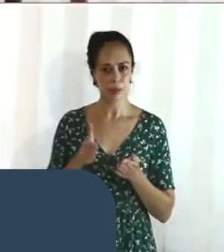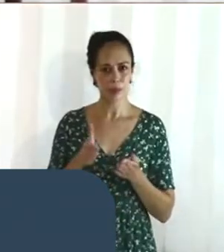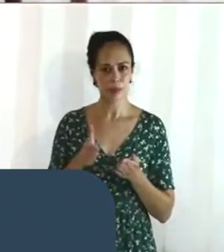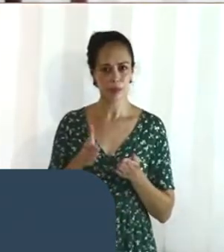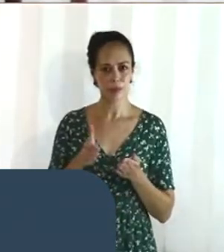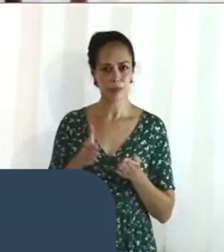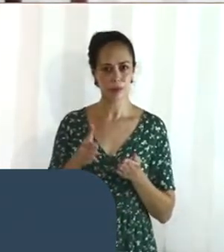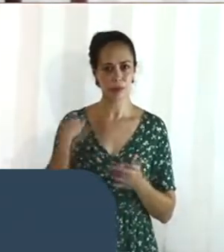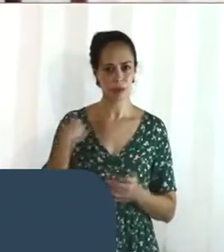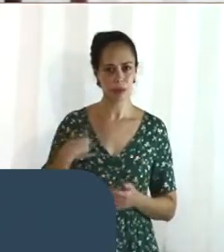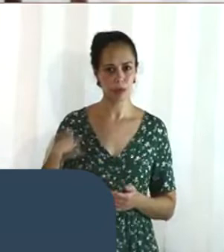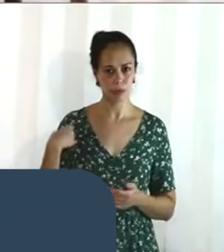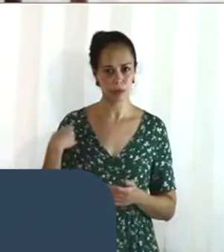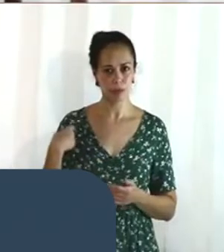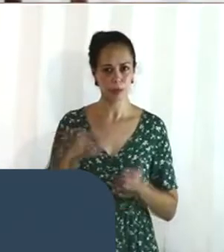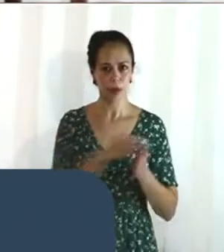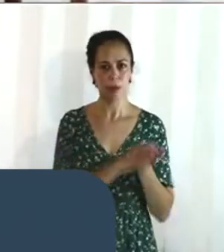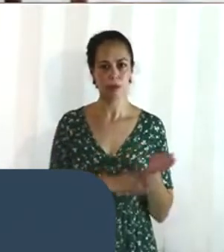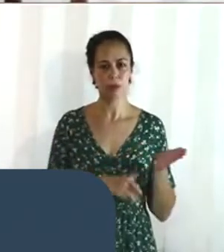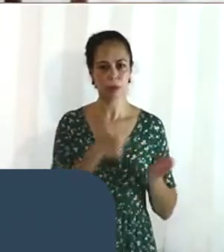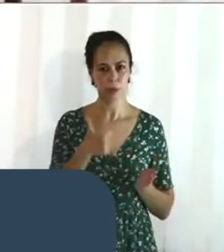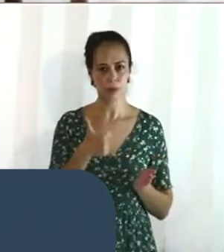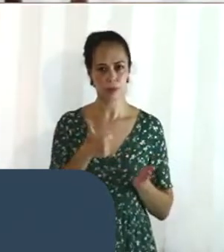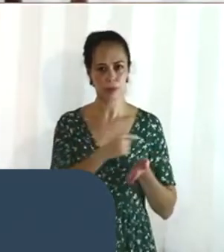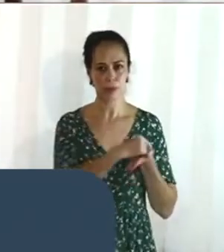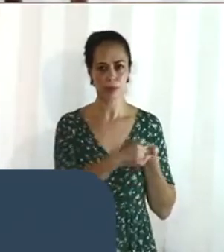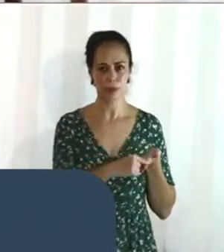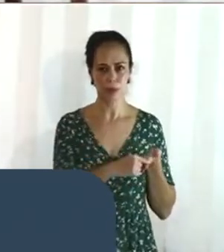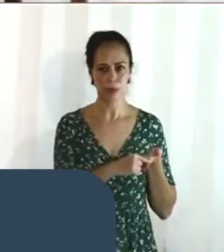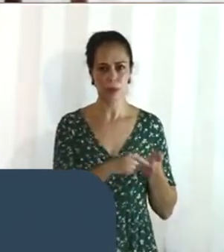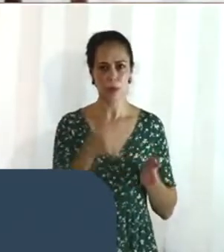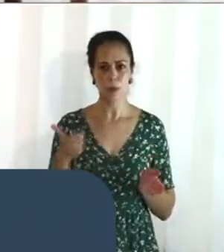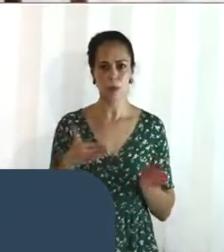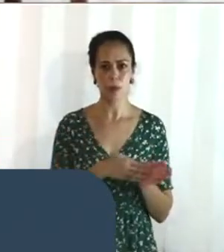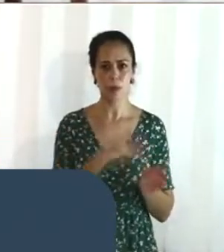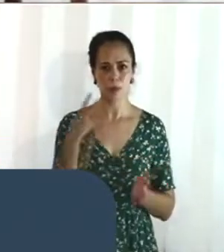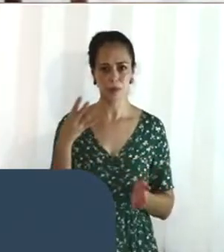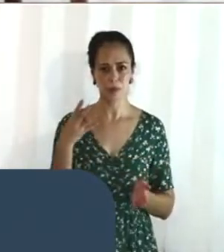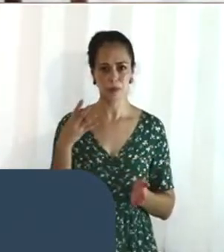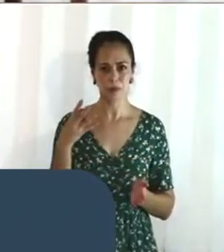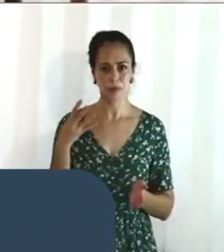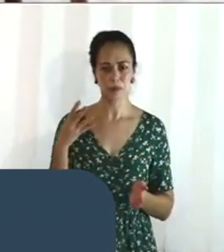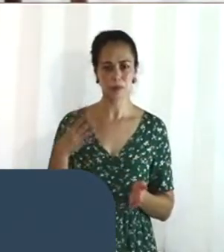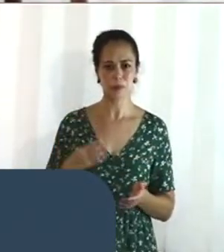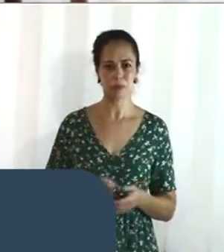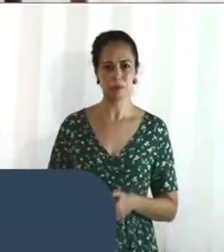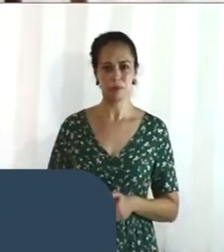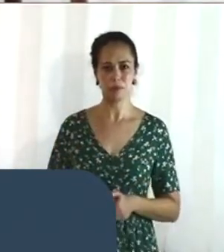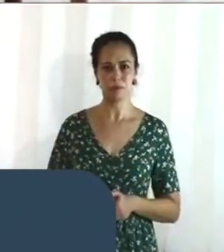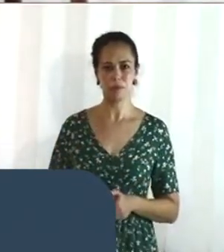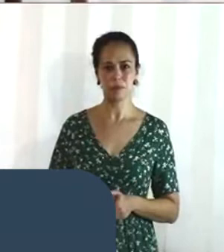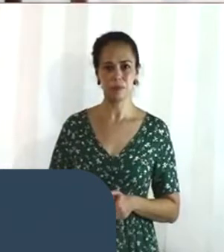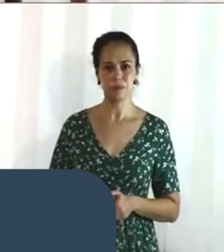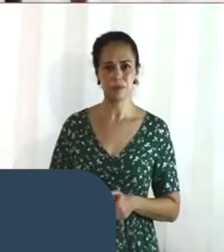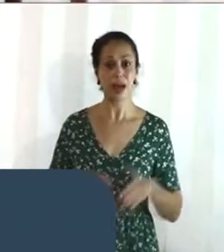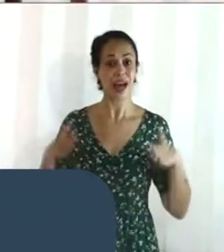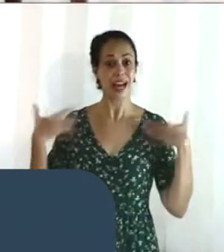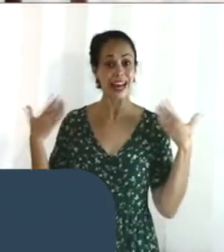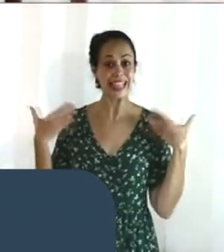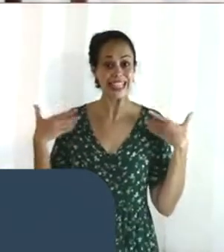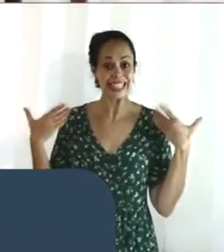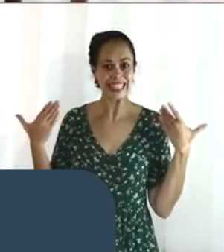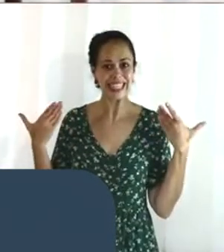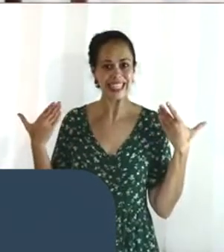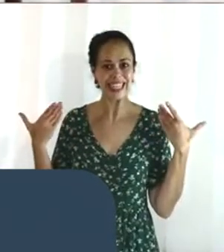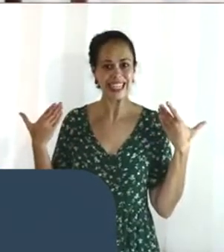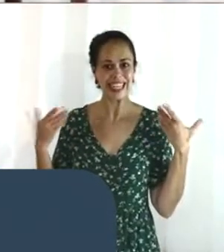capítulo 1, faremos a leitura dos versículos de 1 a 4, mas eu quero aproveitar e dizer da minha alegria de ver aquela